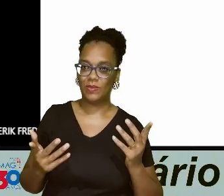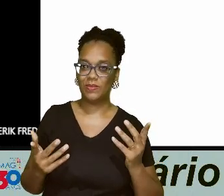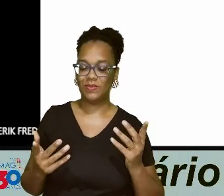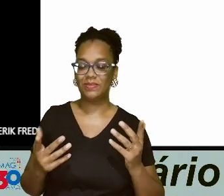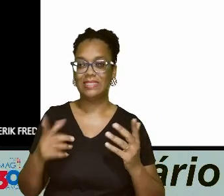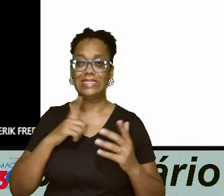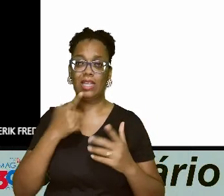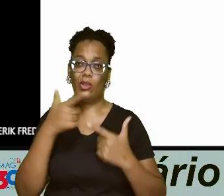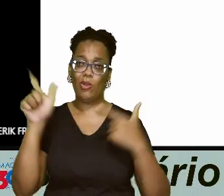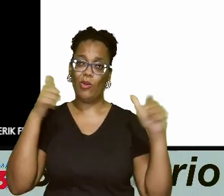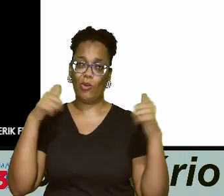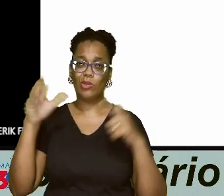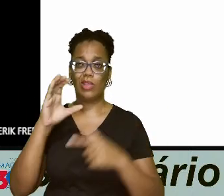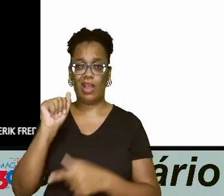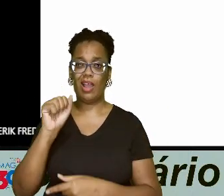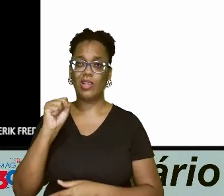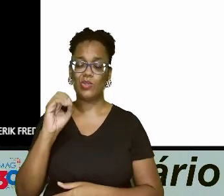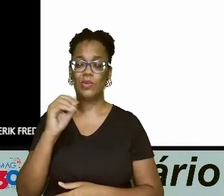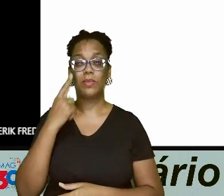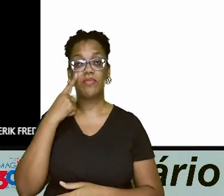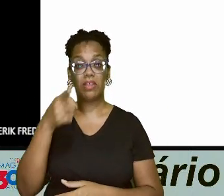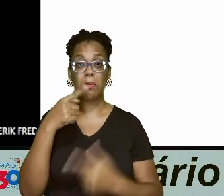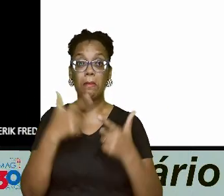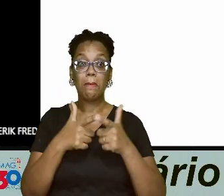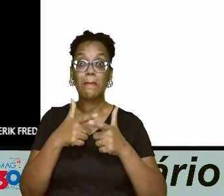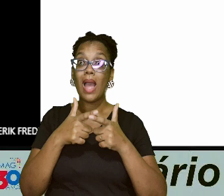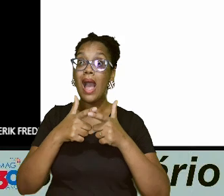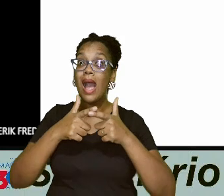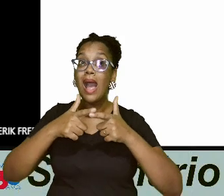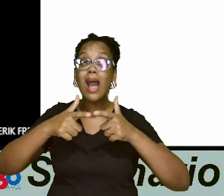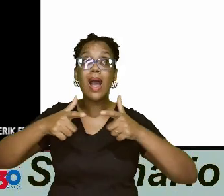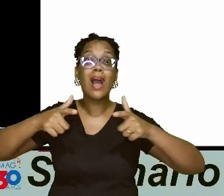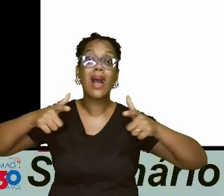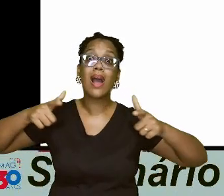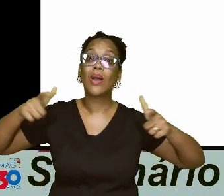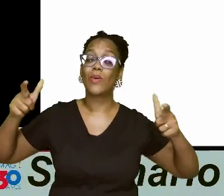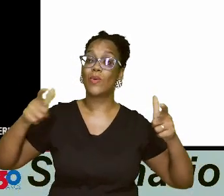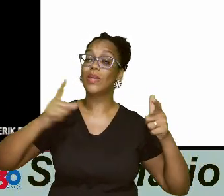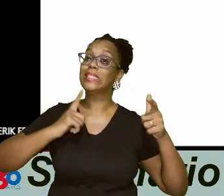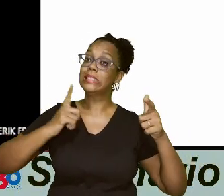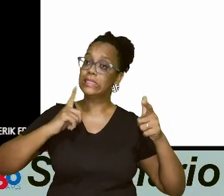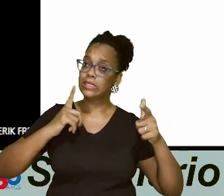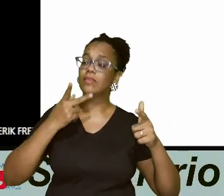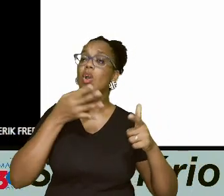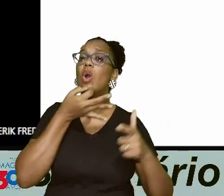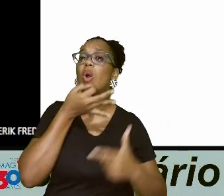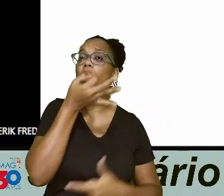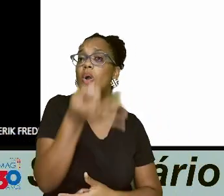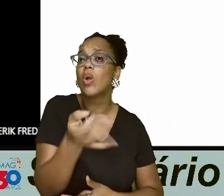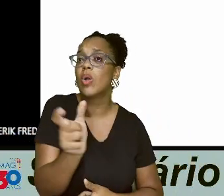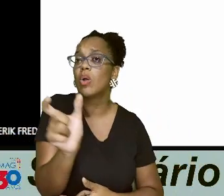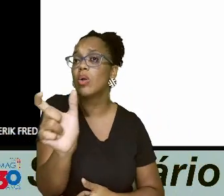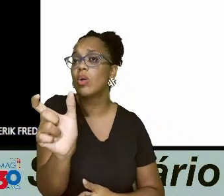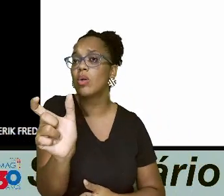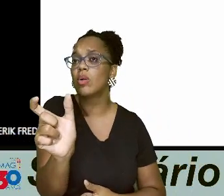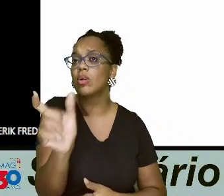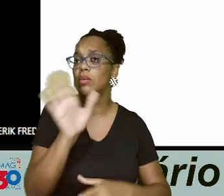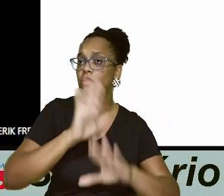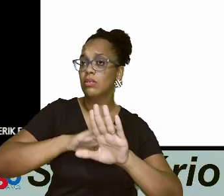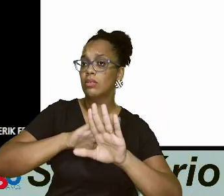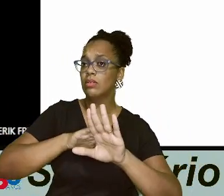casos. Podem ver que, na maioria esmagadora das vezes, houve menção ao precedente. E ele